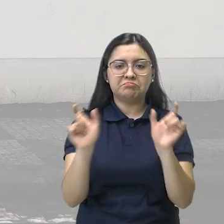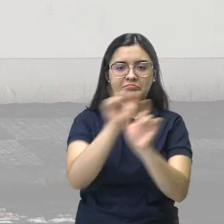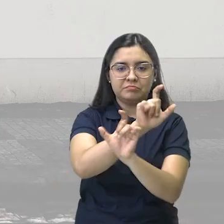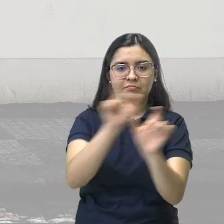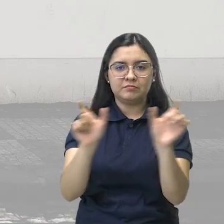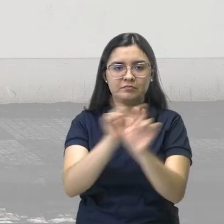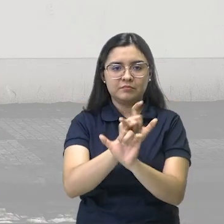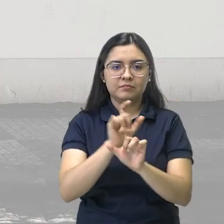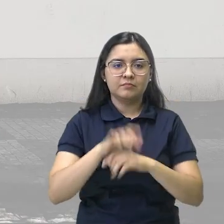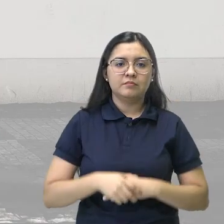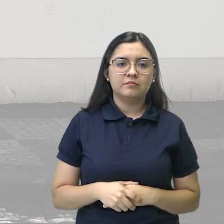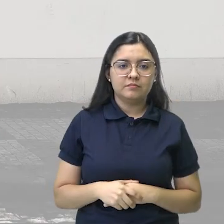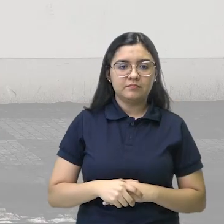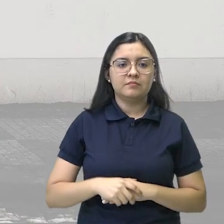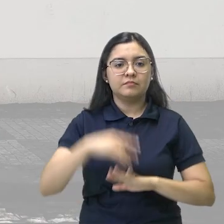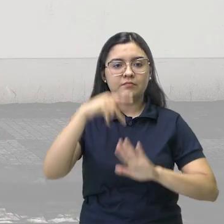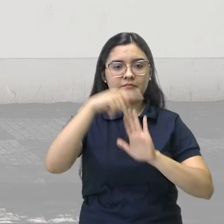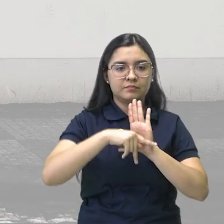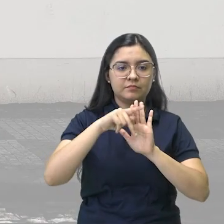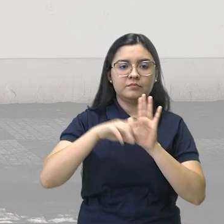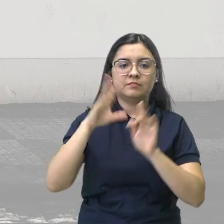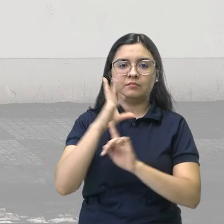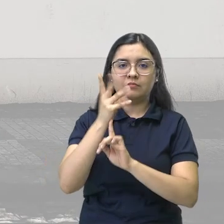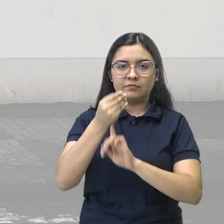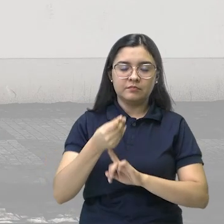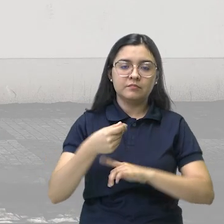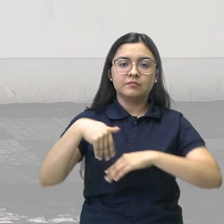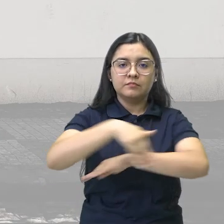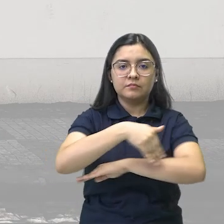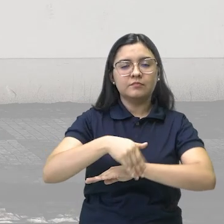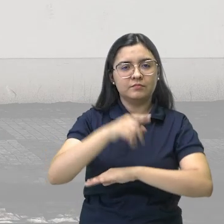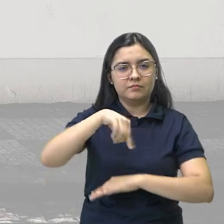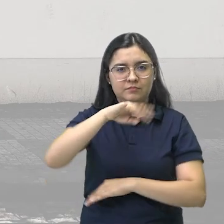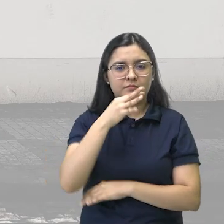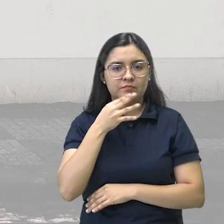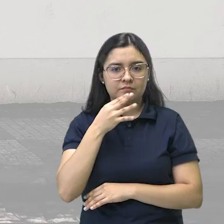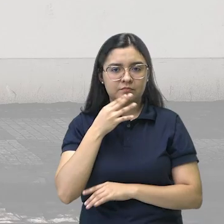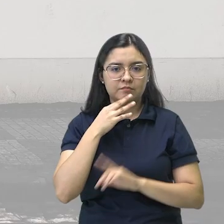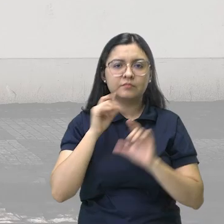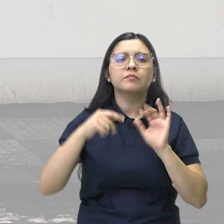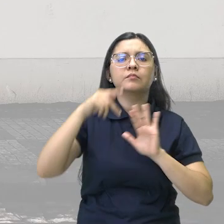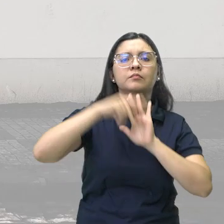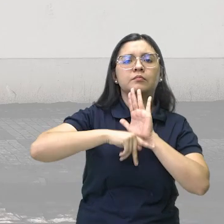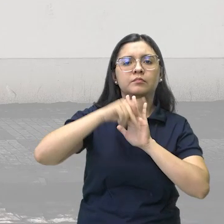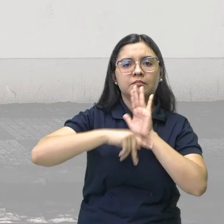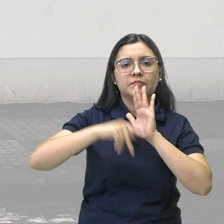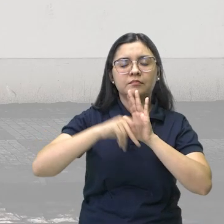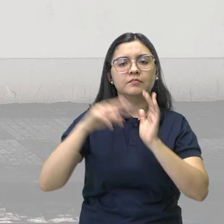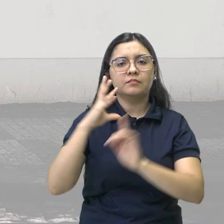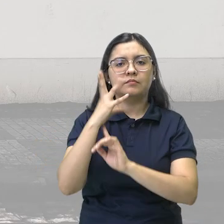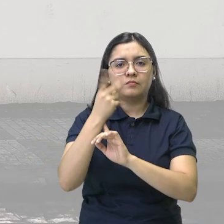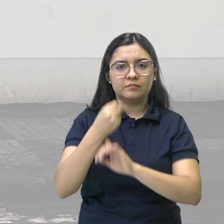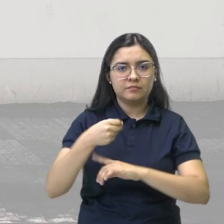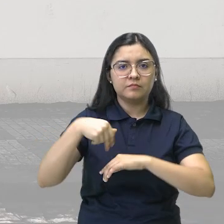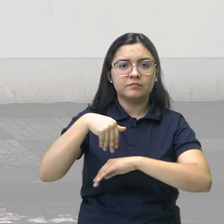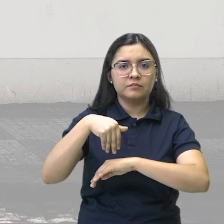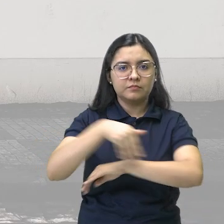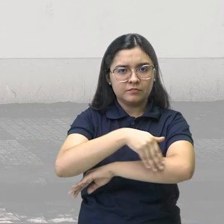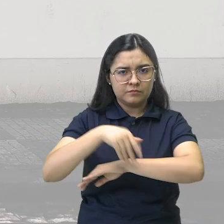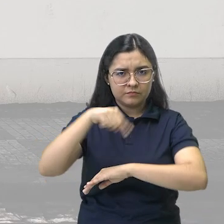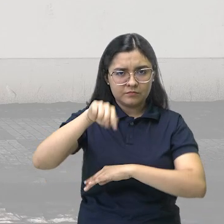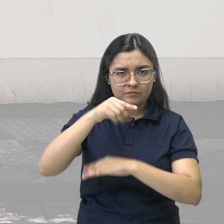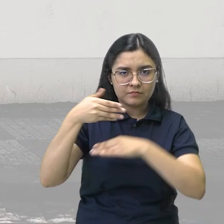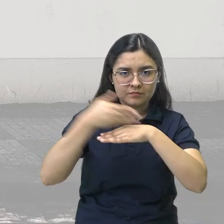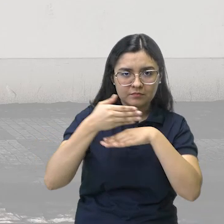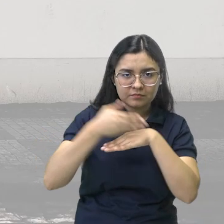vai formar? Projeto de arte de rua. Vocês conhecem algum projeto de arte de rua?